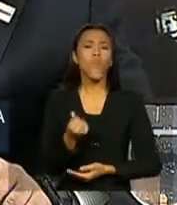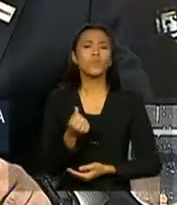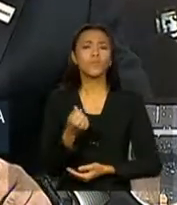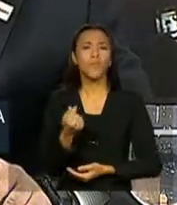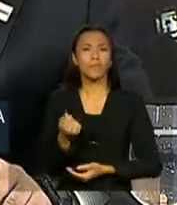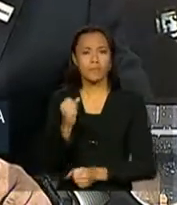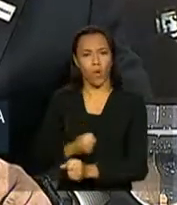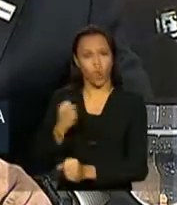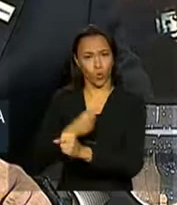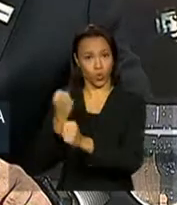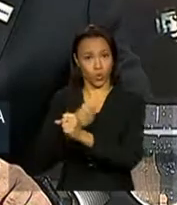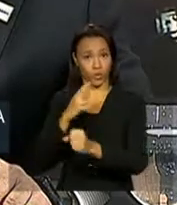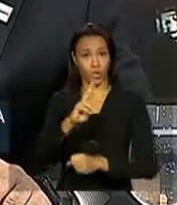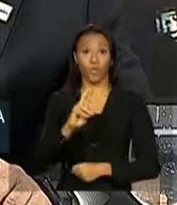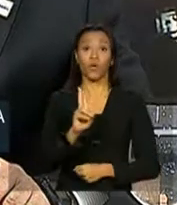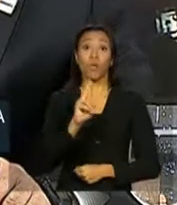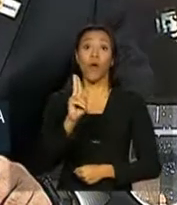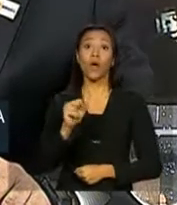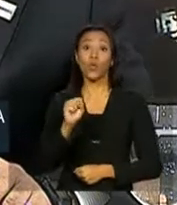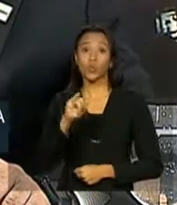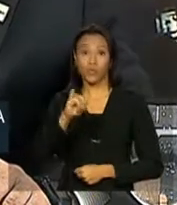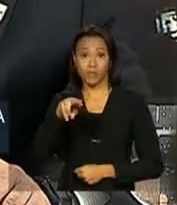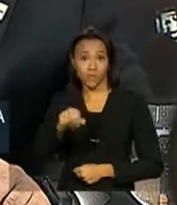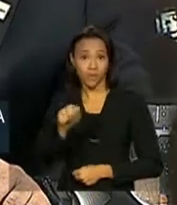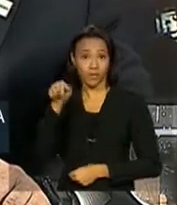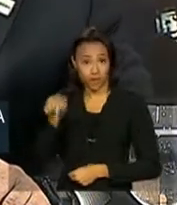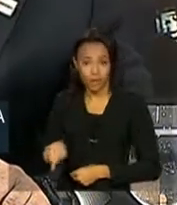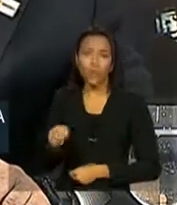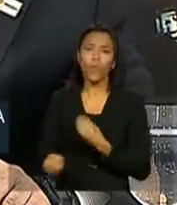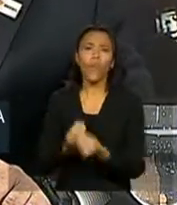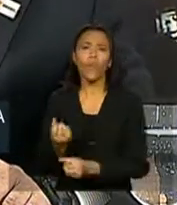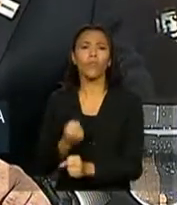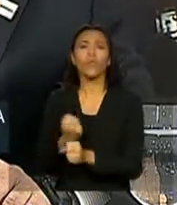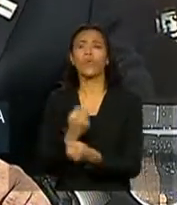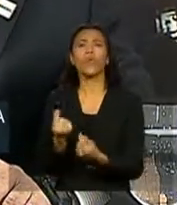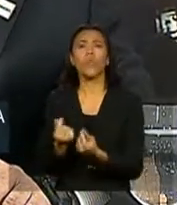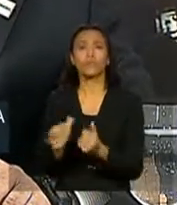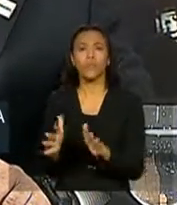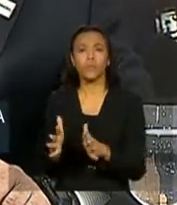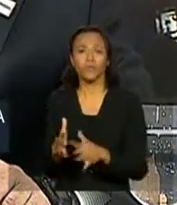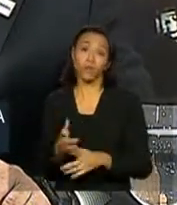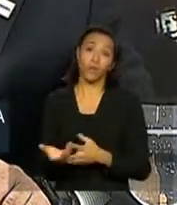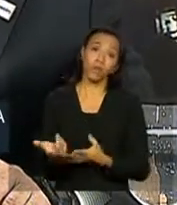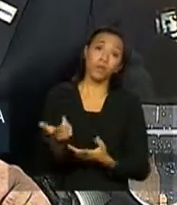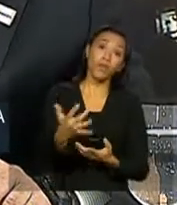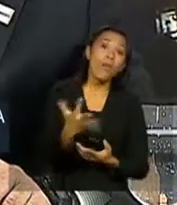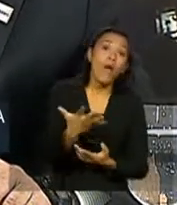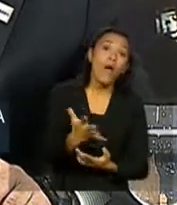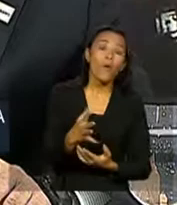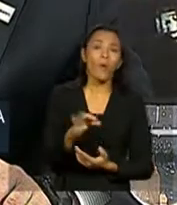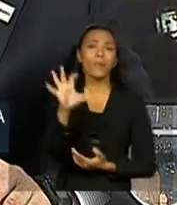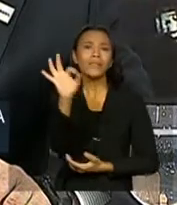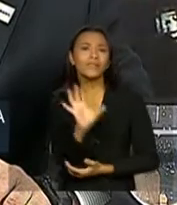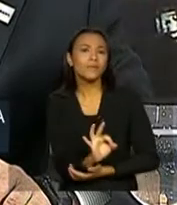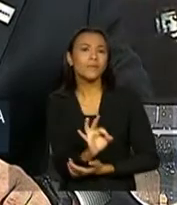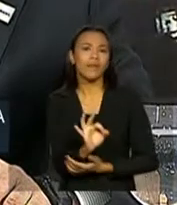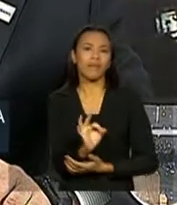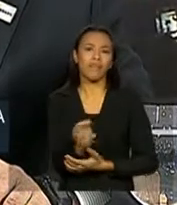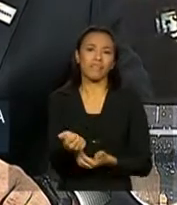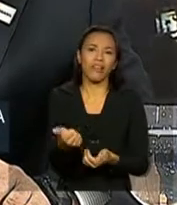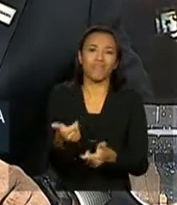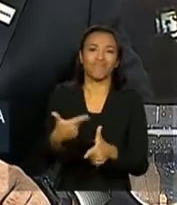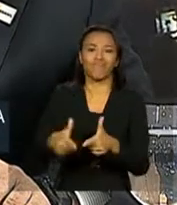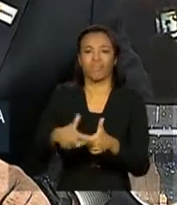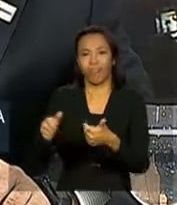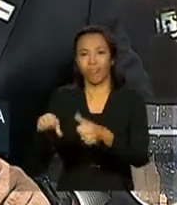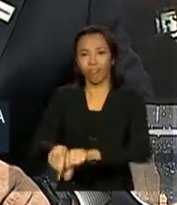usina semelhante àquela que está sendo revestida, aquela mesma usina, então quanto custa aquela nova e qual o percentual que ela está depreciada. Então, esse